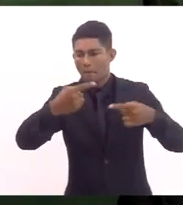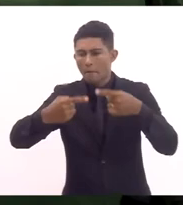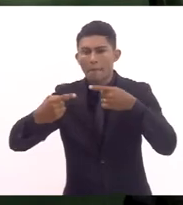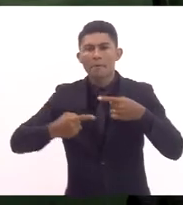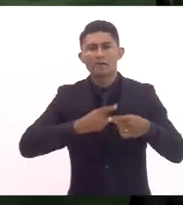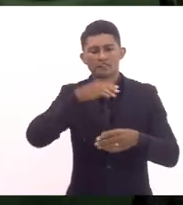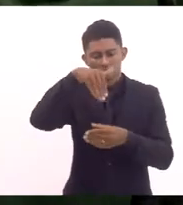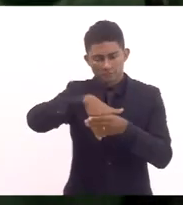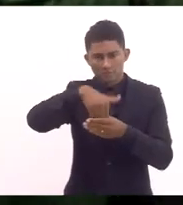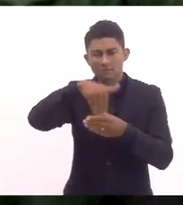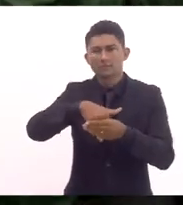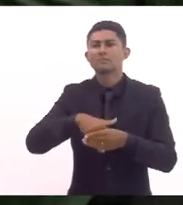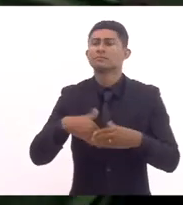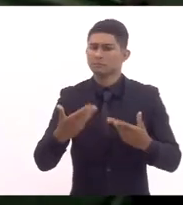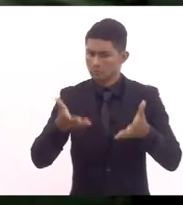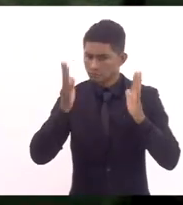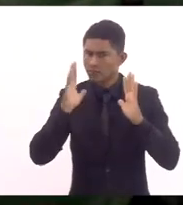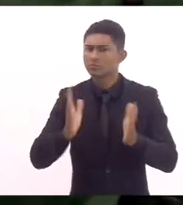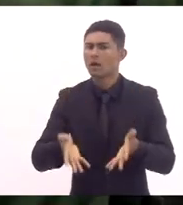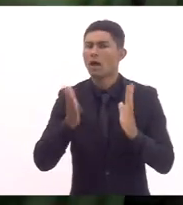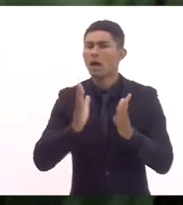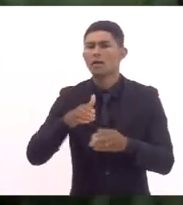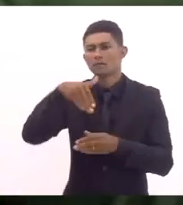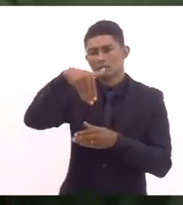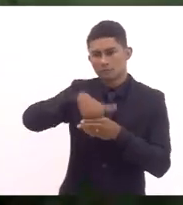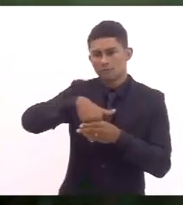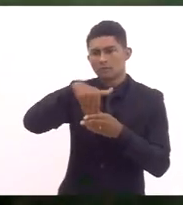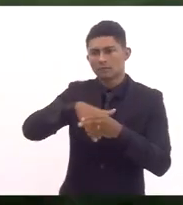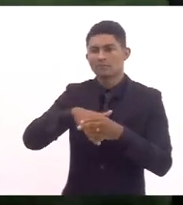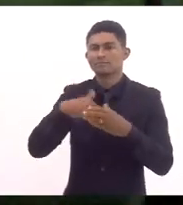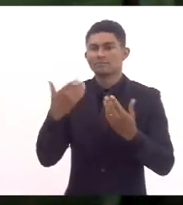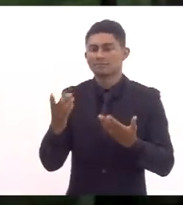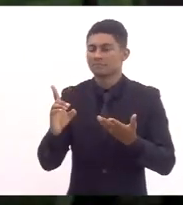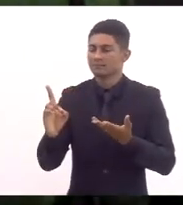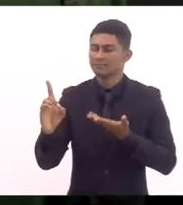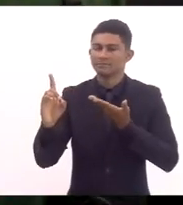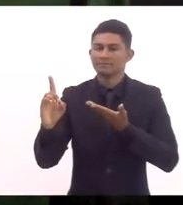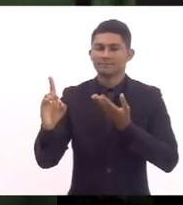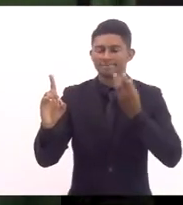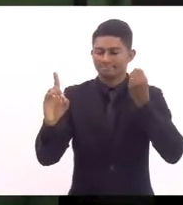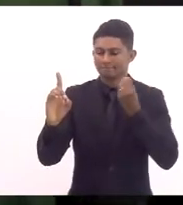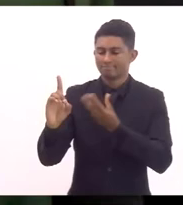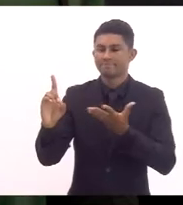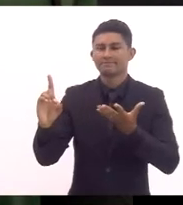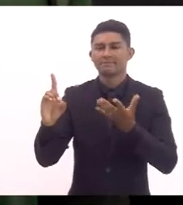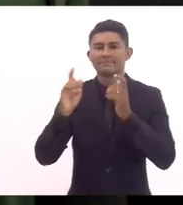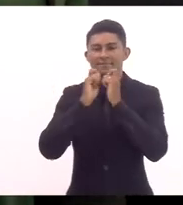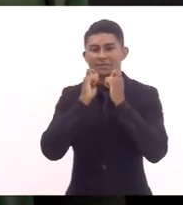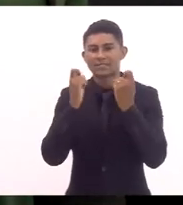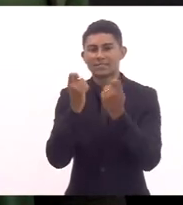foi discutido votado e justamente atribuído tá aqui Associação de doulas parabéns